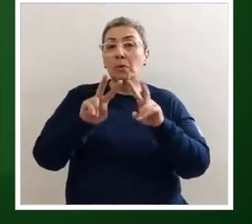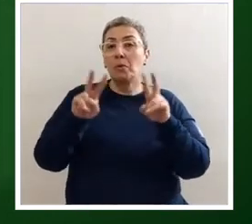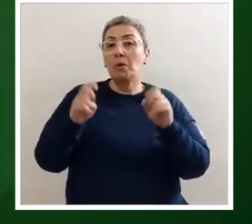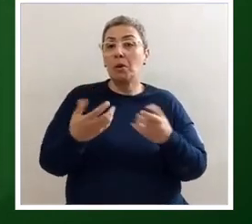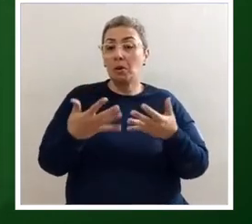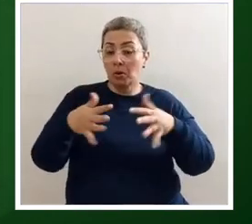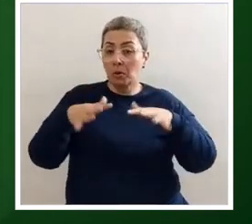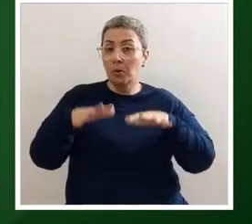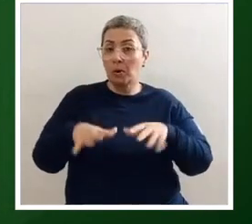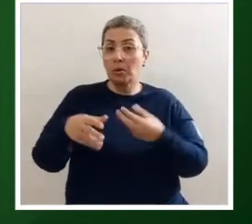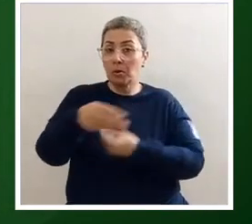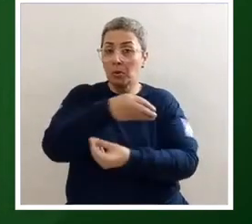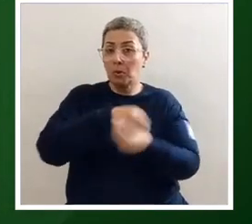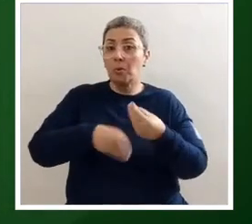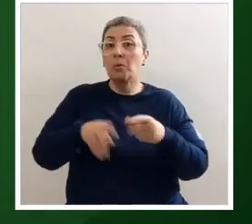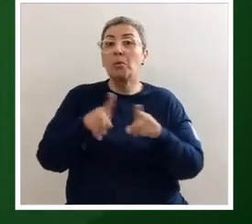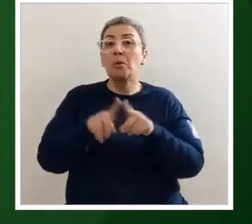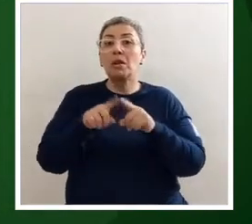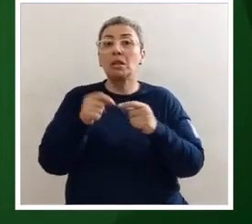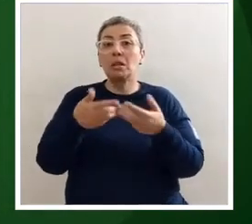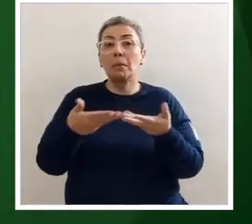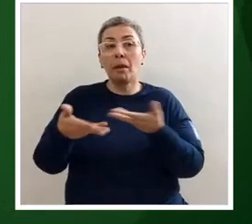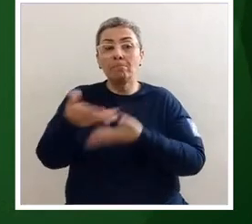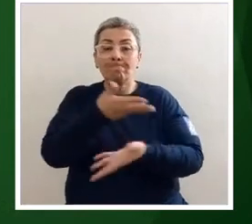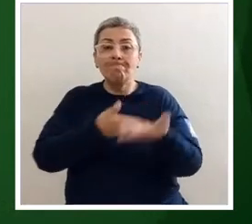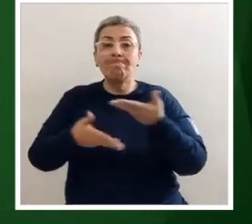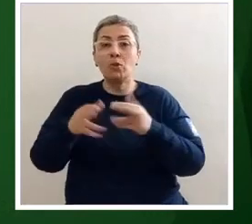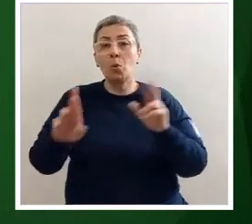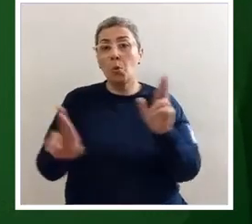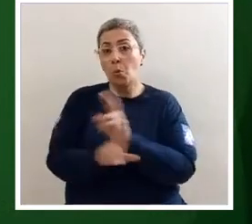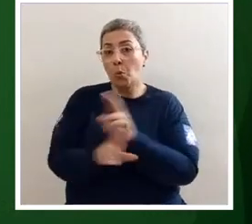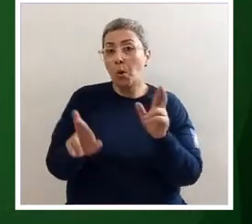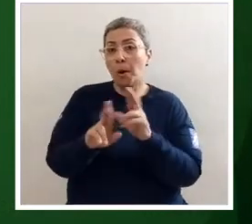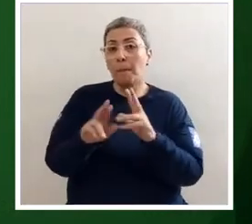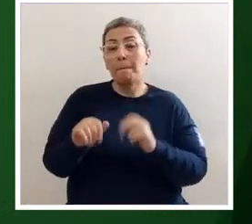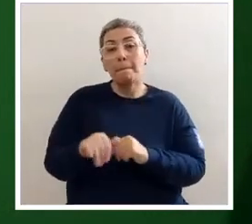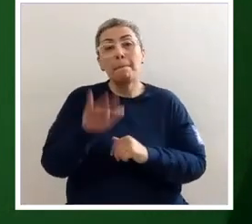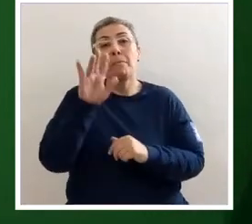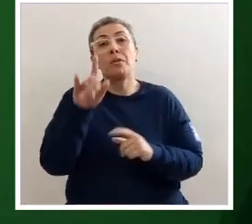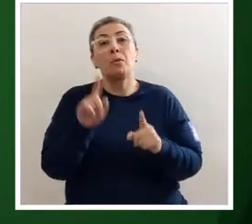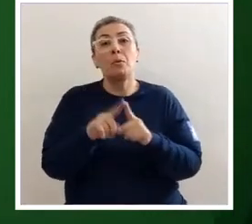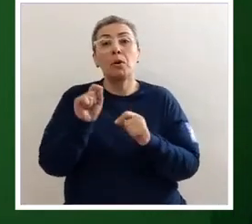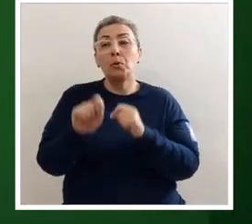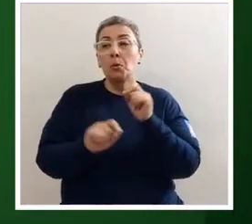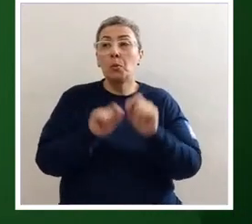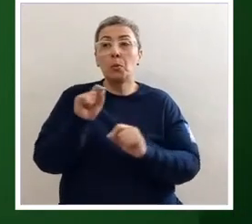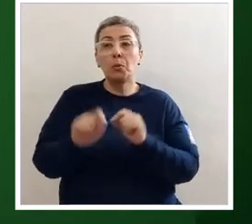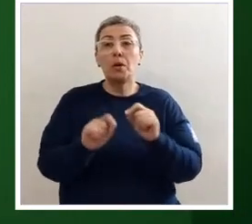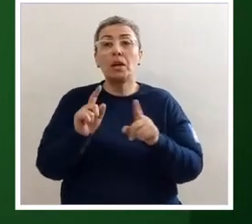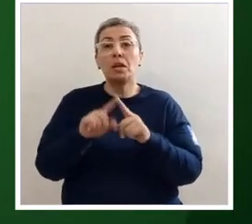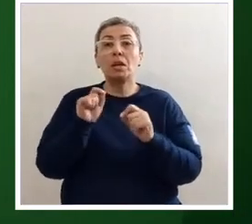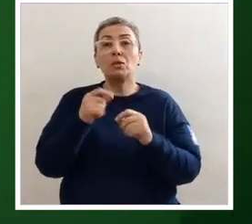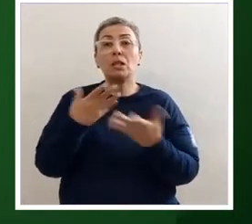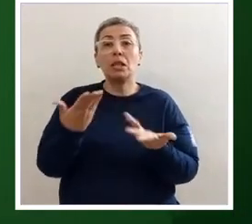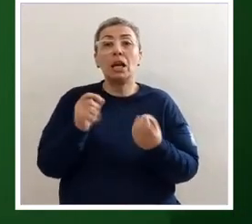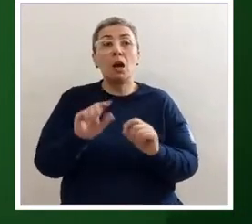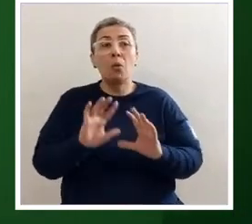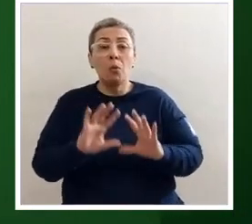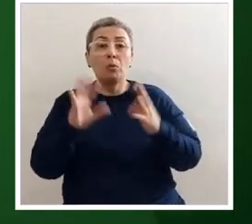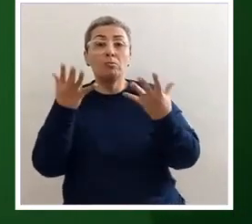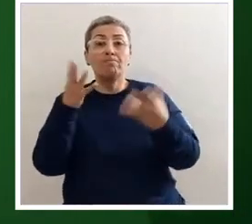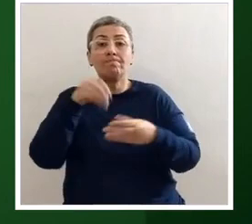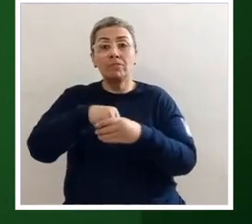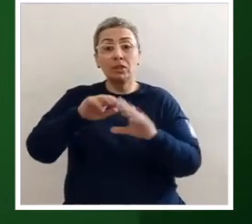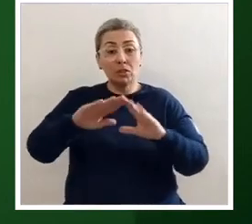questão da inclusão envolvendo também as interações as relações e sobretudo daquilo que se passa nas